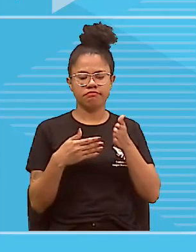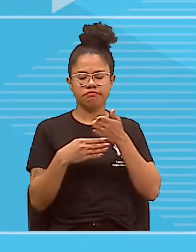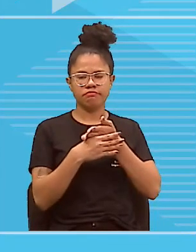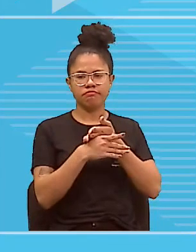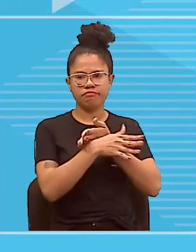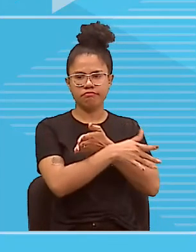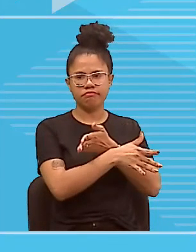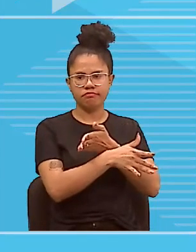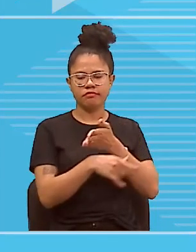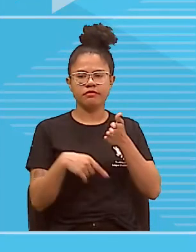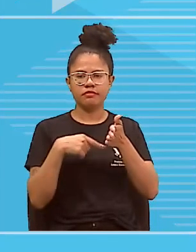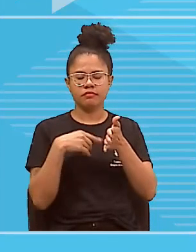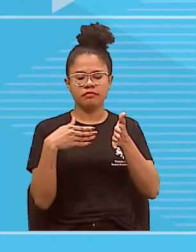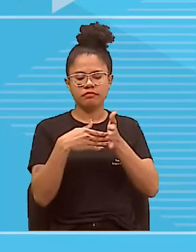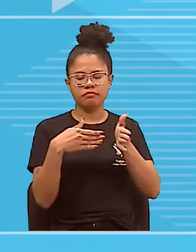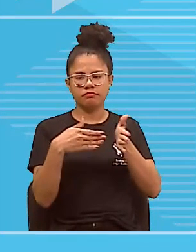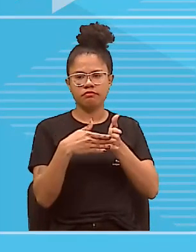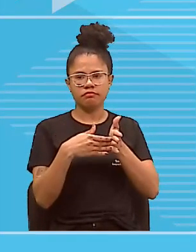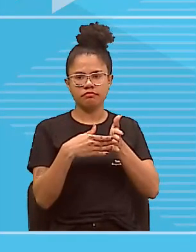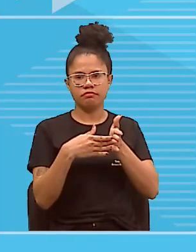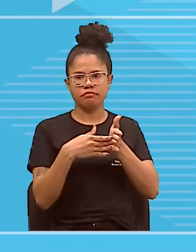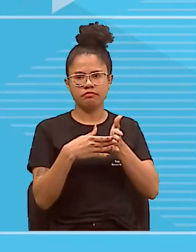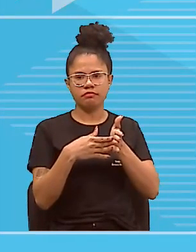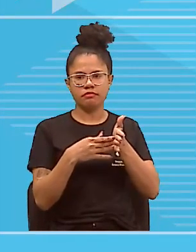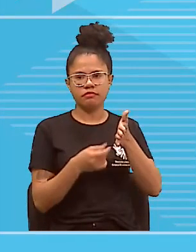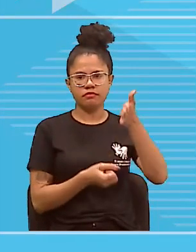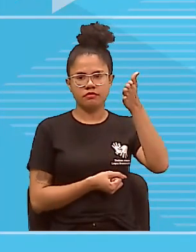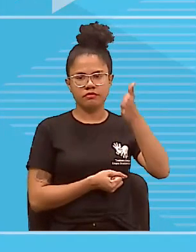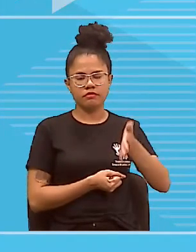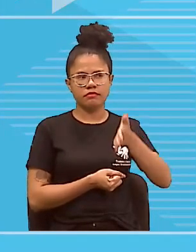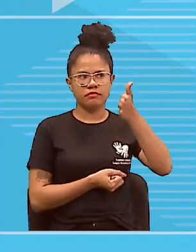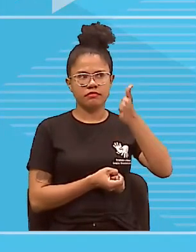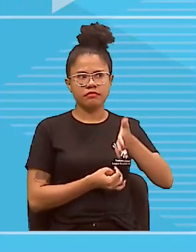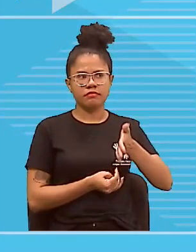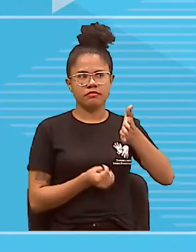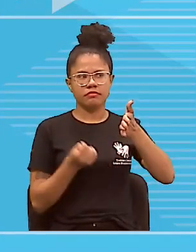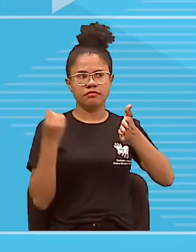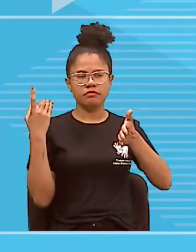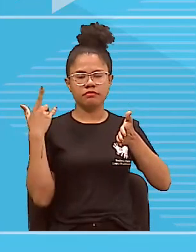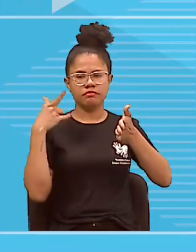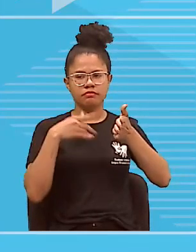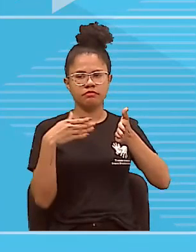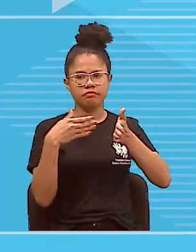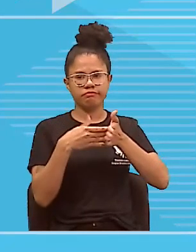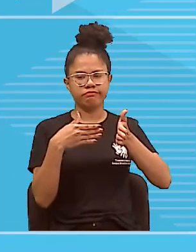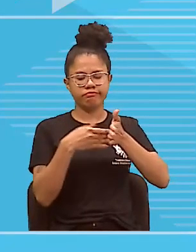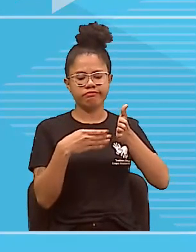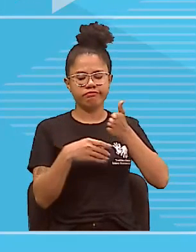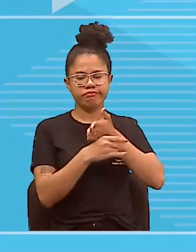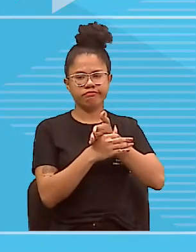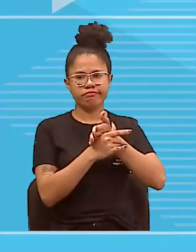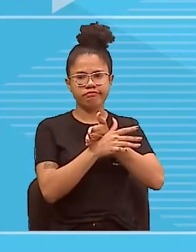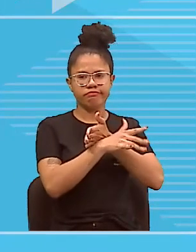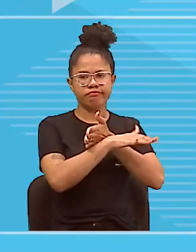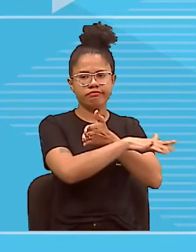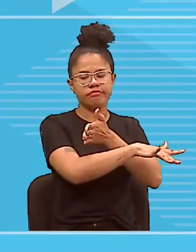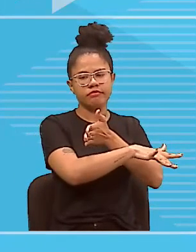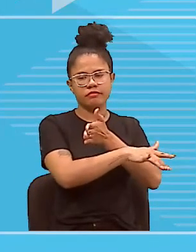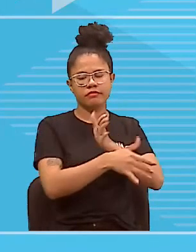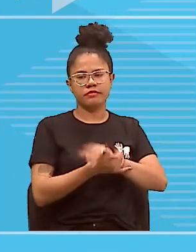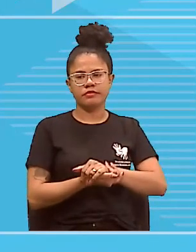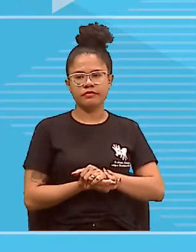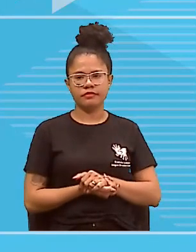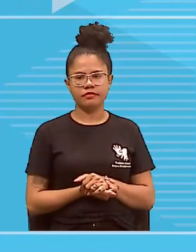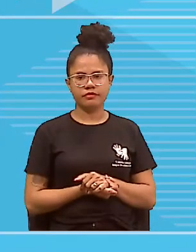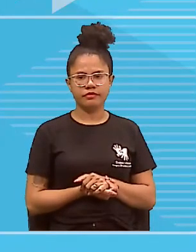mesmo tendo obstáculo à frente de uma onda ela consegue passar por ele e se espalhar pelo novo